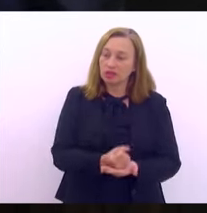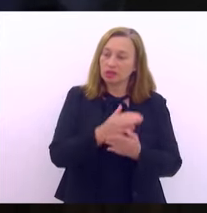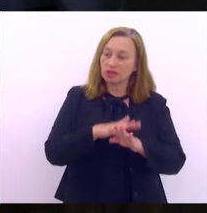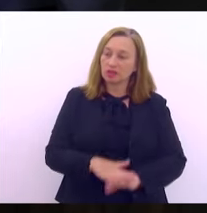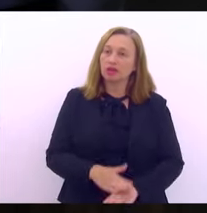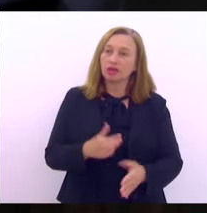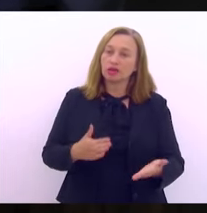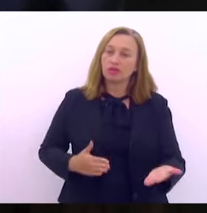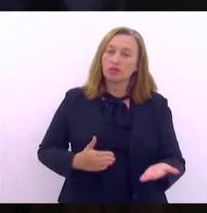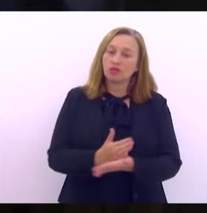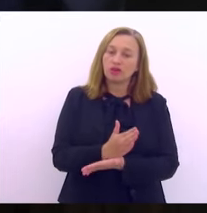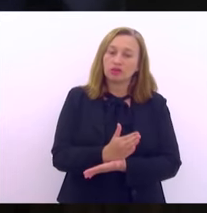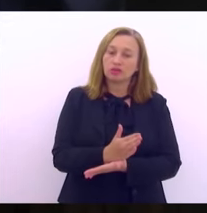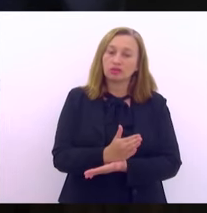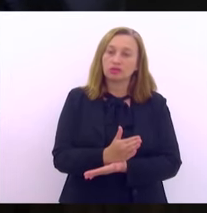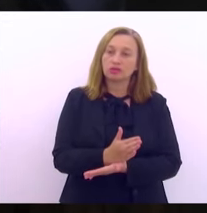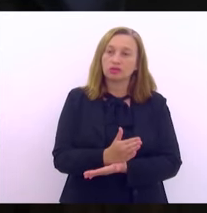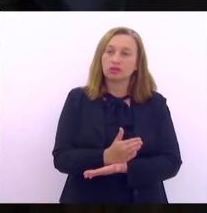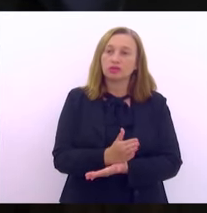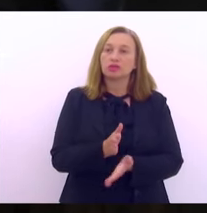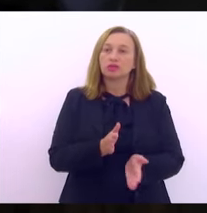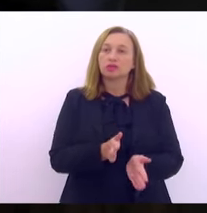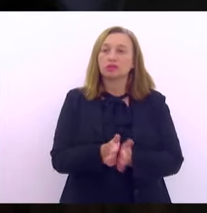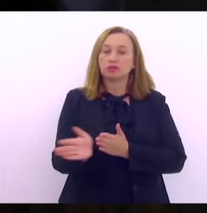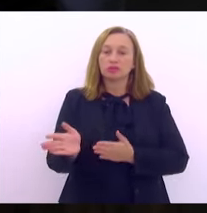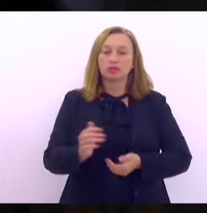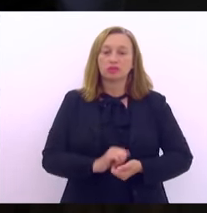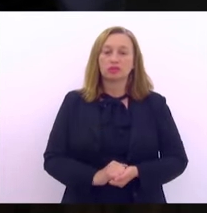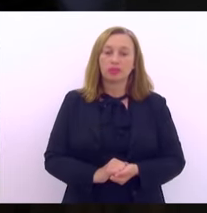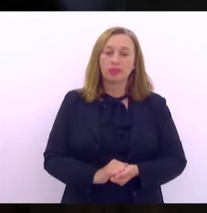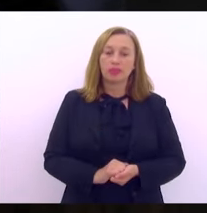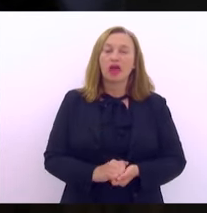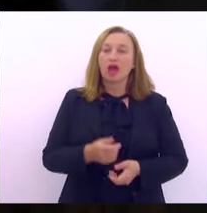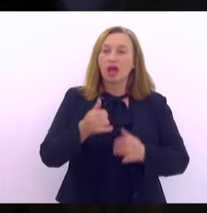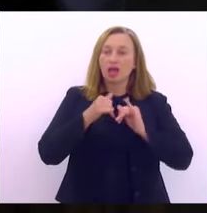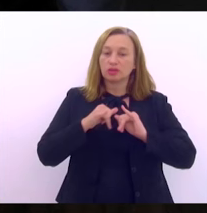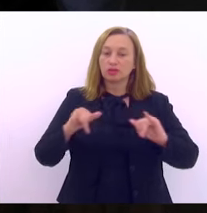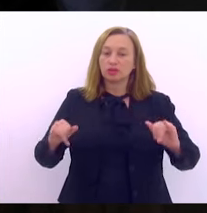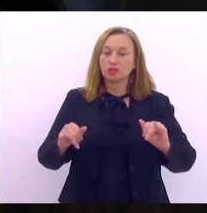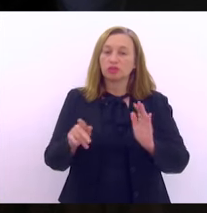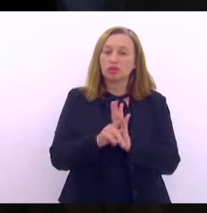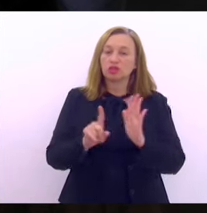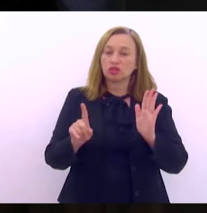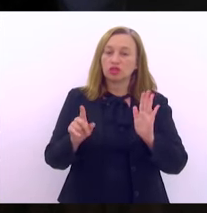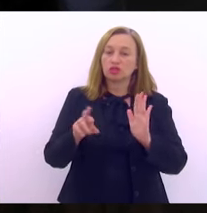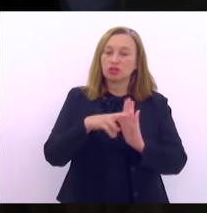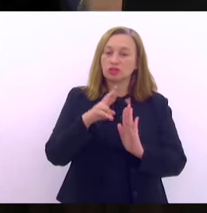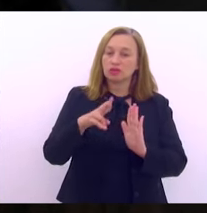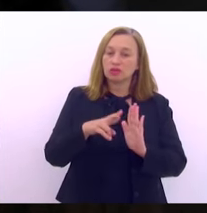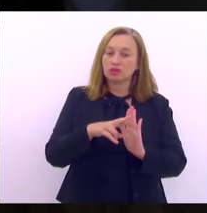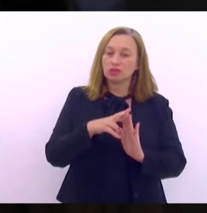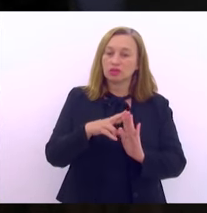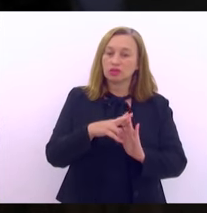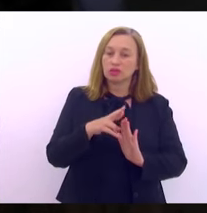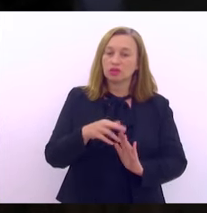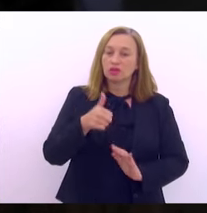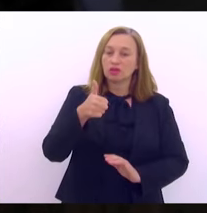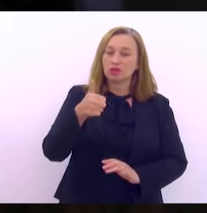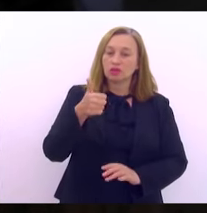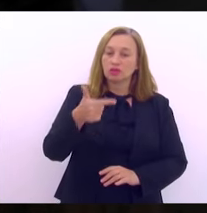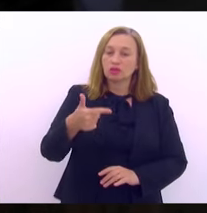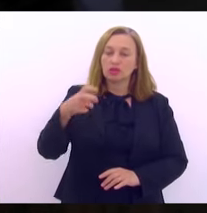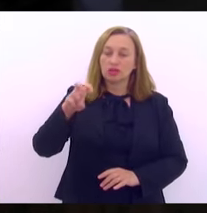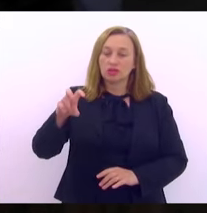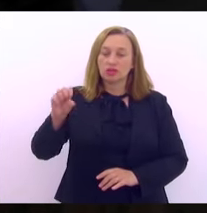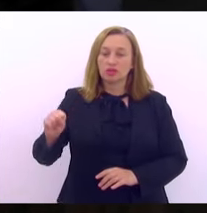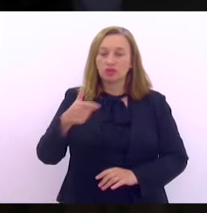como estão. Aprovado, vai à promulgação. Anuncio o projeto de resolução número 258/2023,